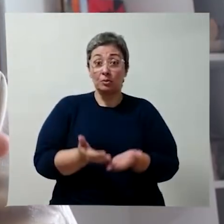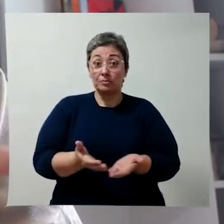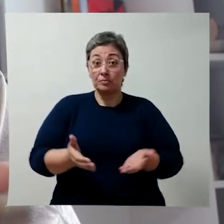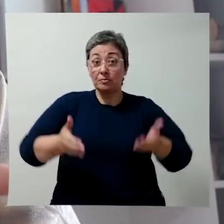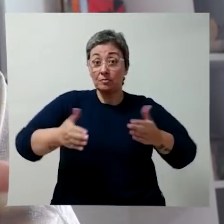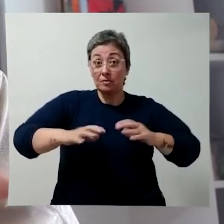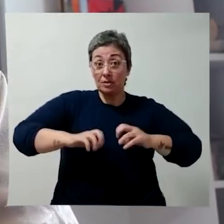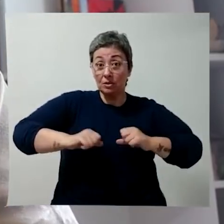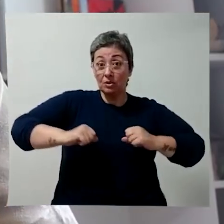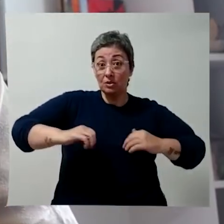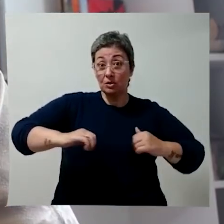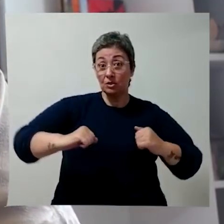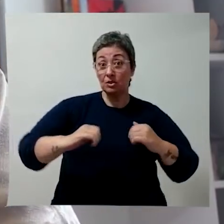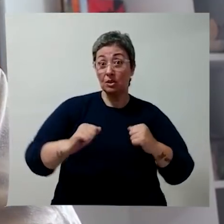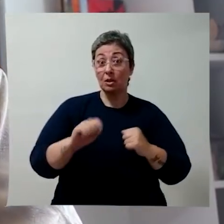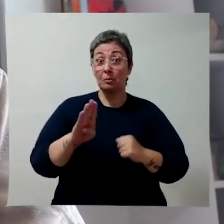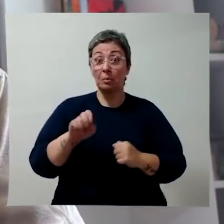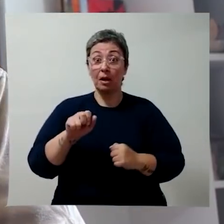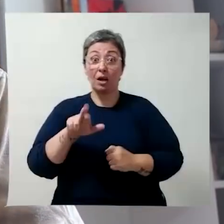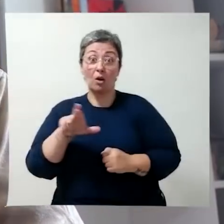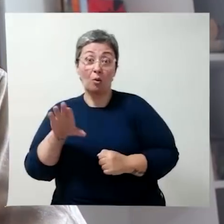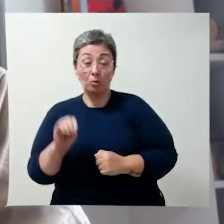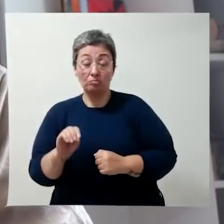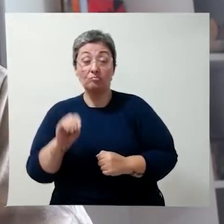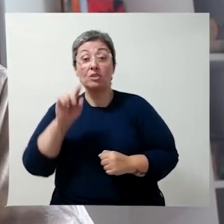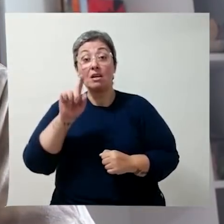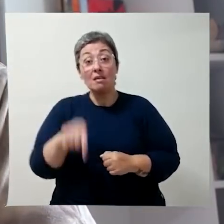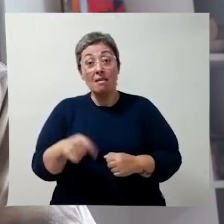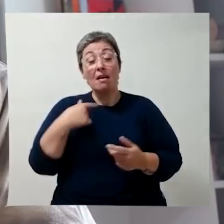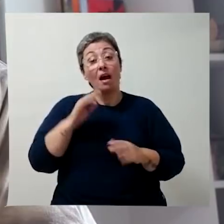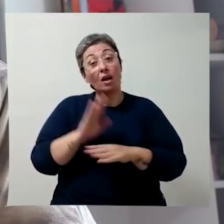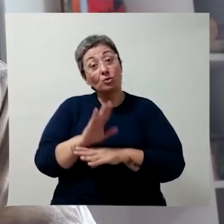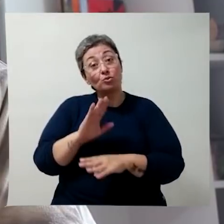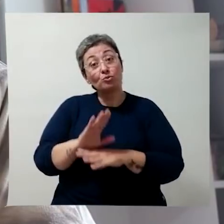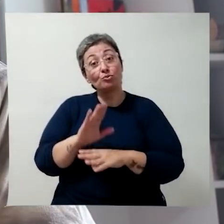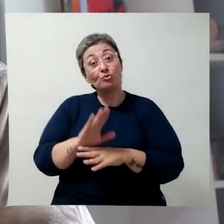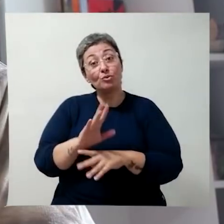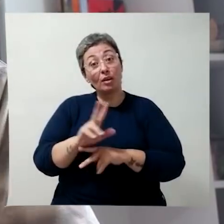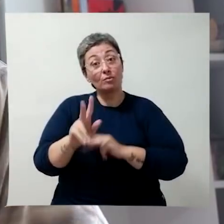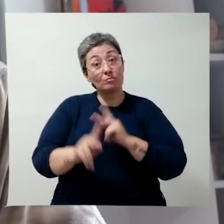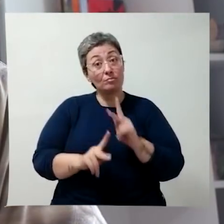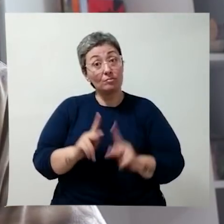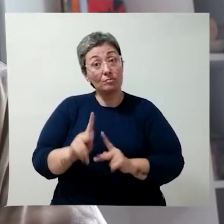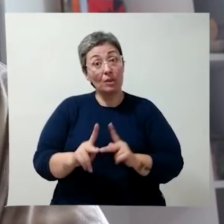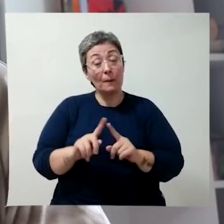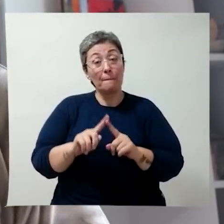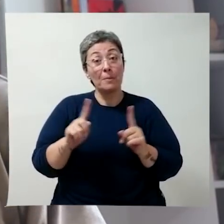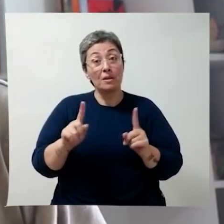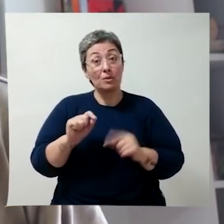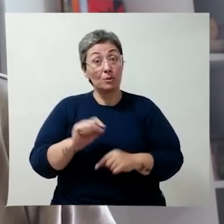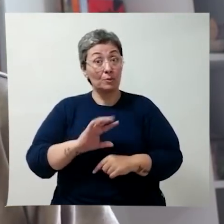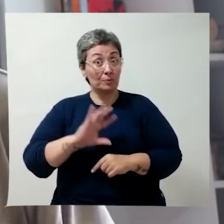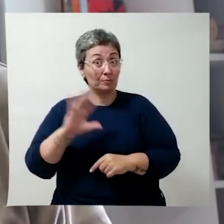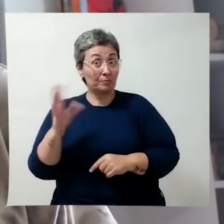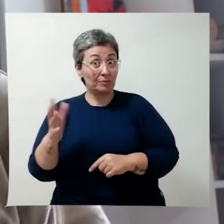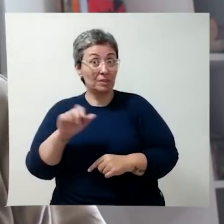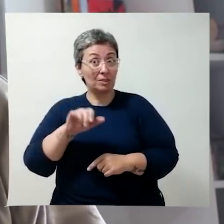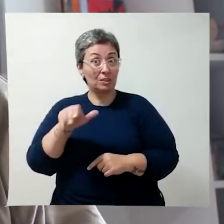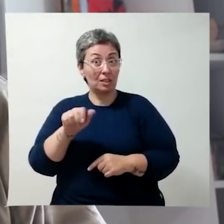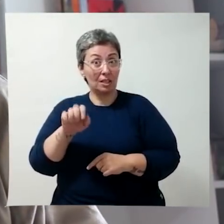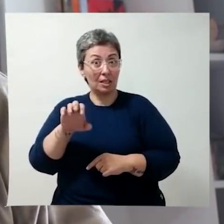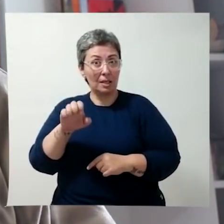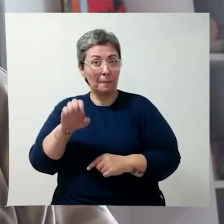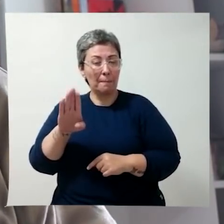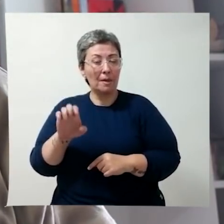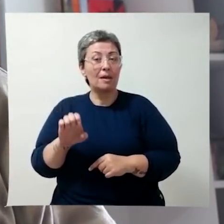fazendo panelas e utensílios de barro. Era assim que ele ajudava o seu povo. Acontece que